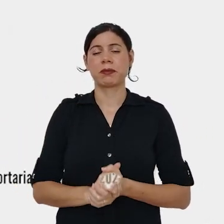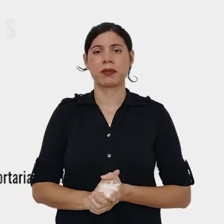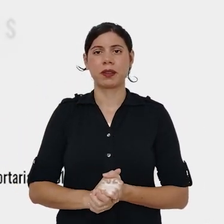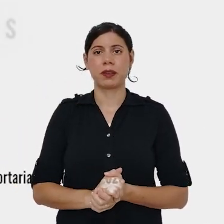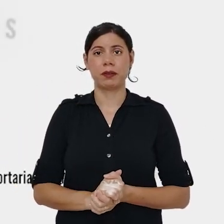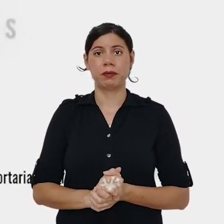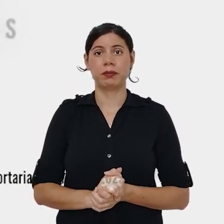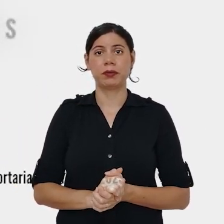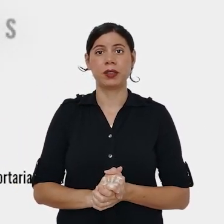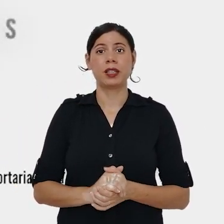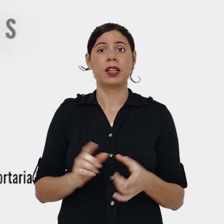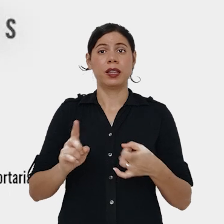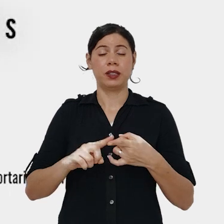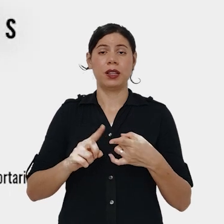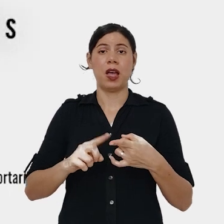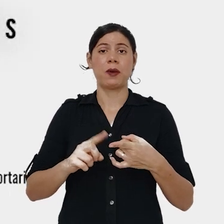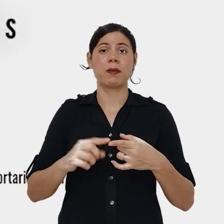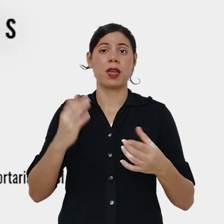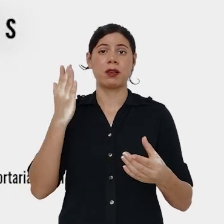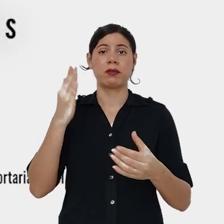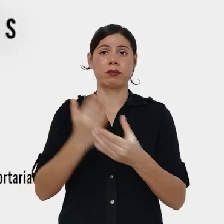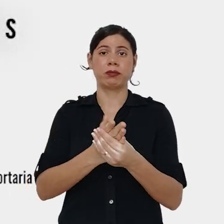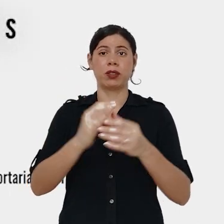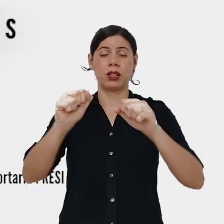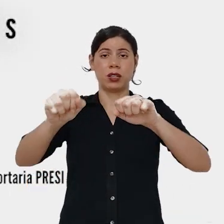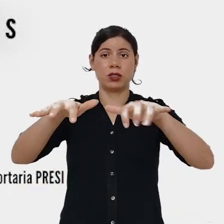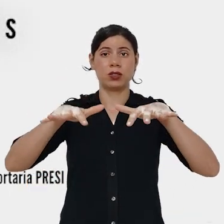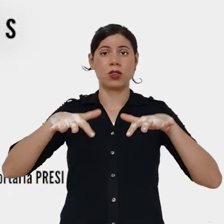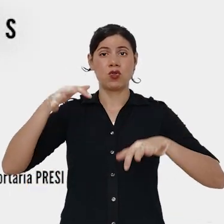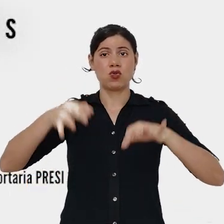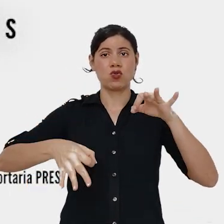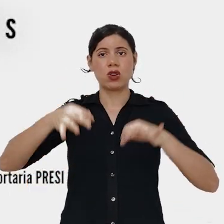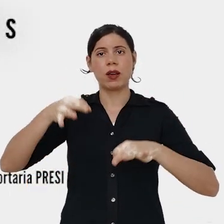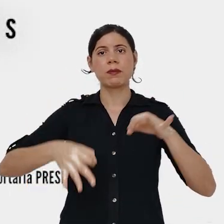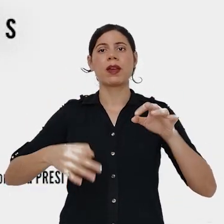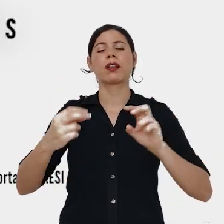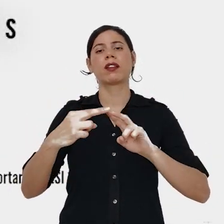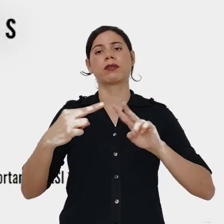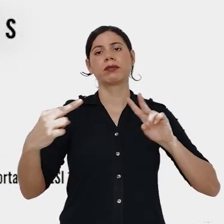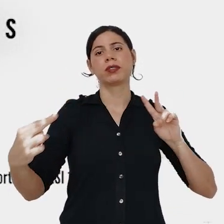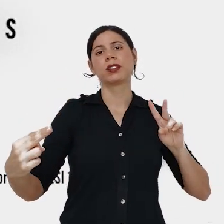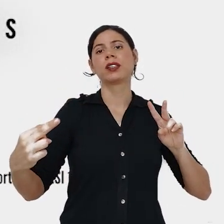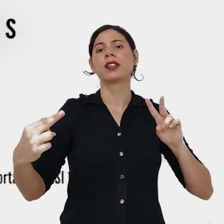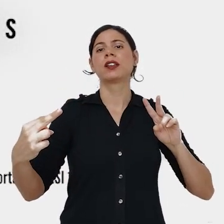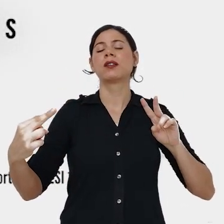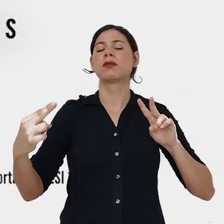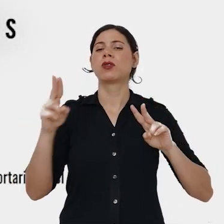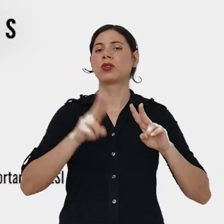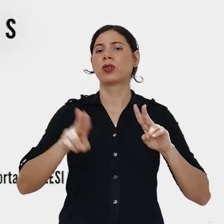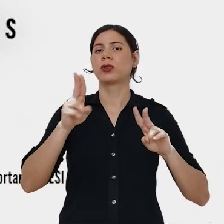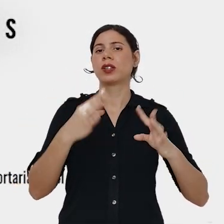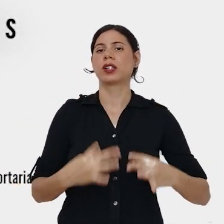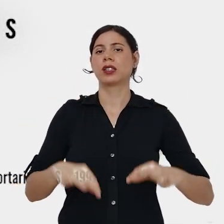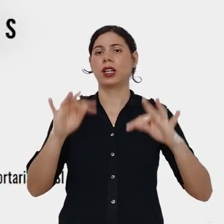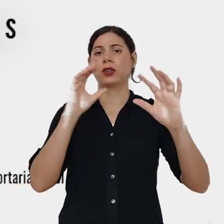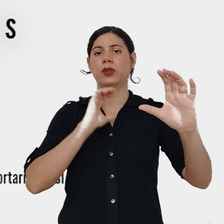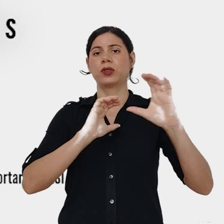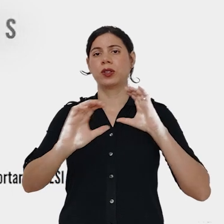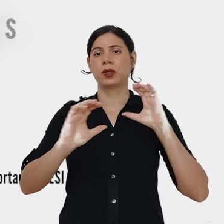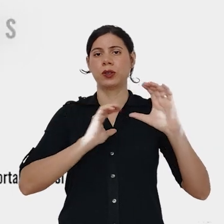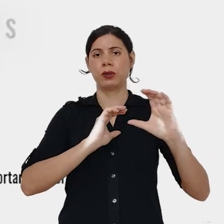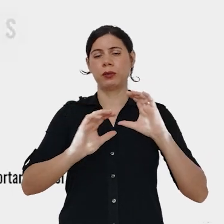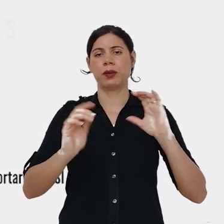relatorias. As sessões de julgamento das turmas 4.0 serão realizadas de forma remota pelos meios tecnológicos